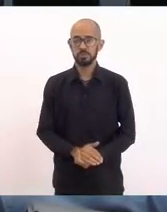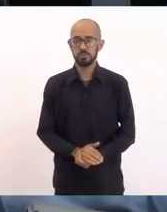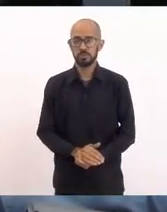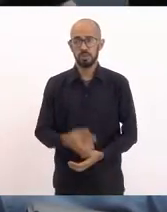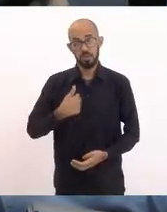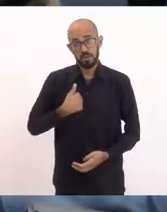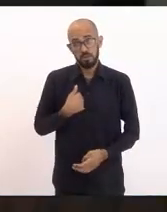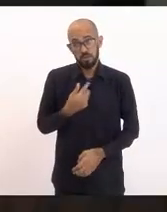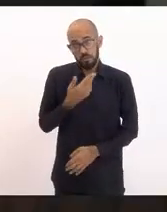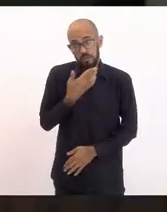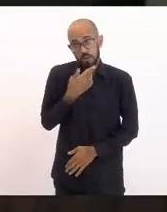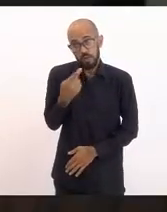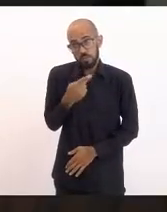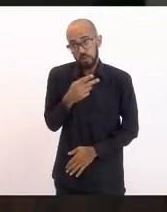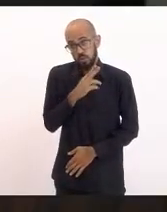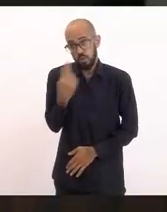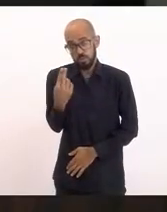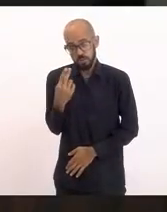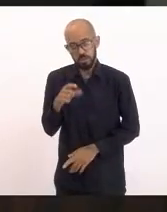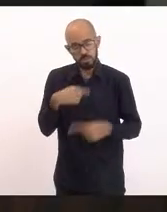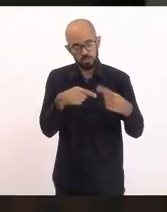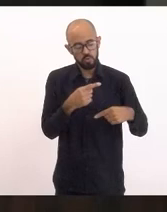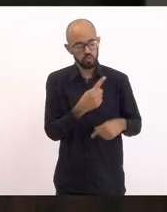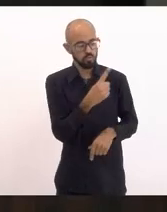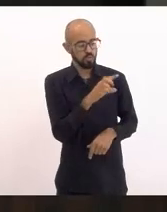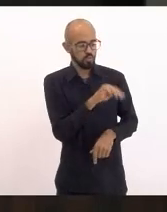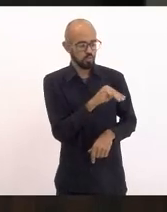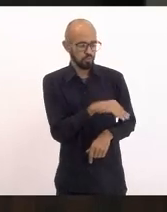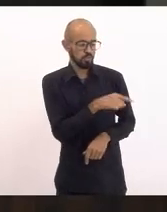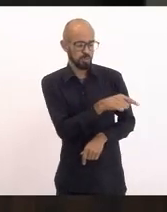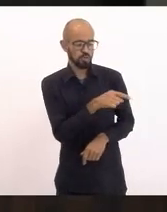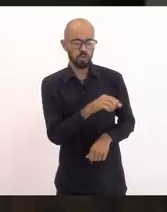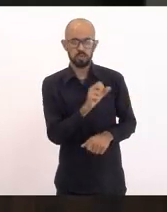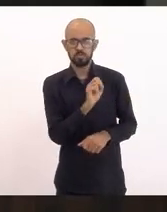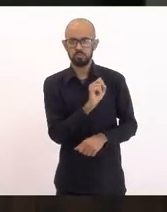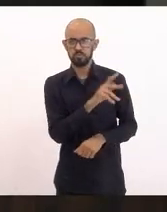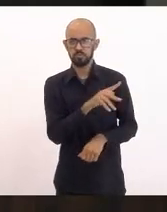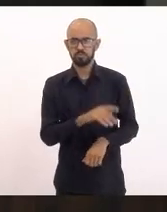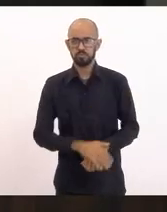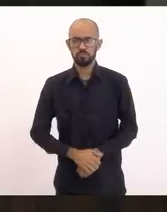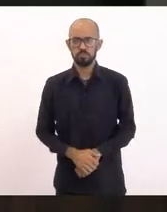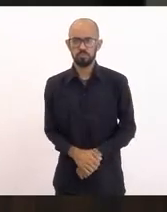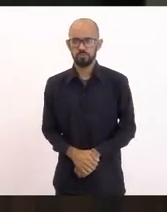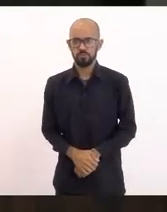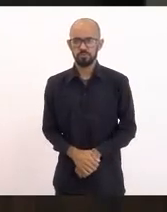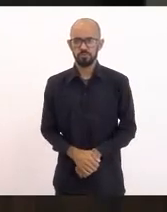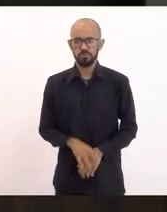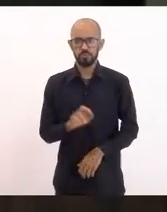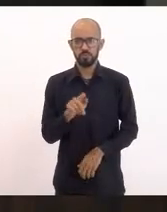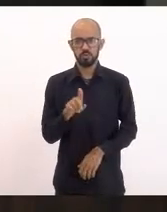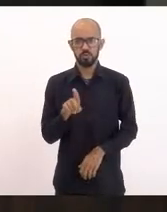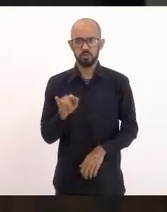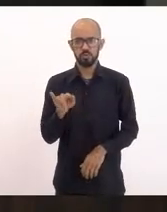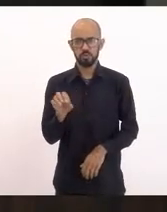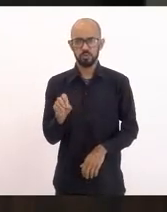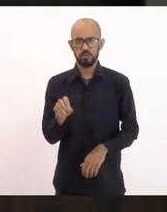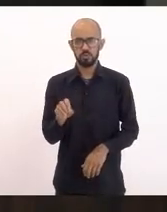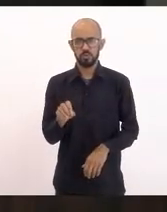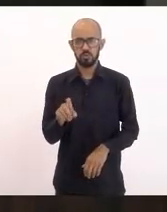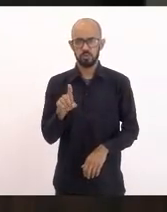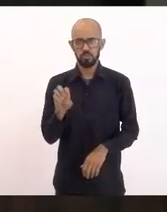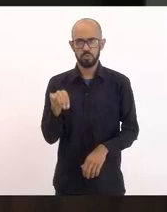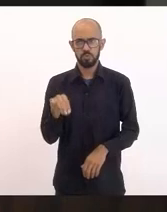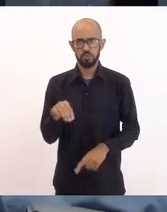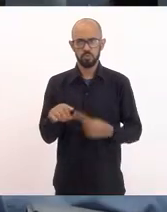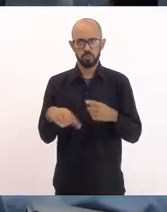Ele vai falar. Ele vai falar, eu vou dar 1 minuto ao final para a senhora. Perfeito. Por favor. Obrigado. Deputado Rodrigo, eu vou te dar mais 1 minuto ao final da sua fala, por